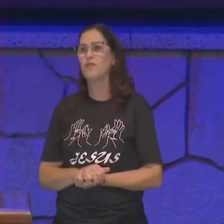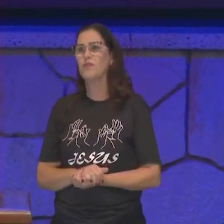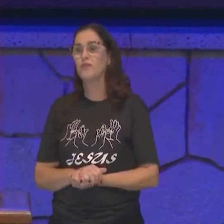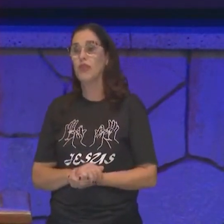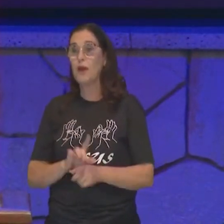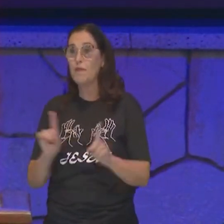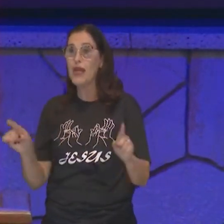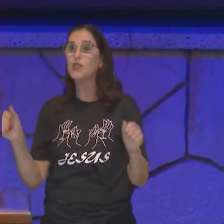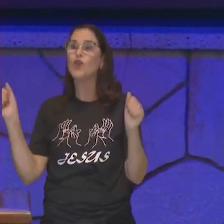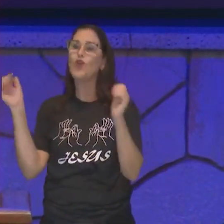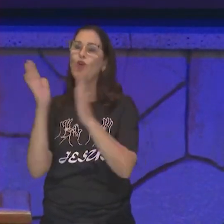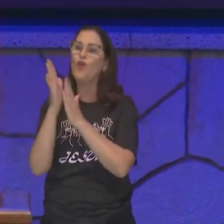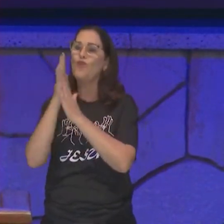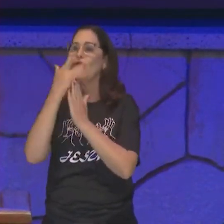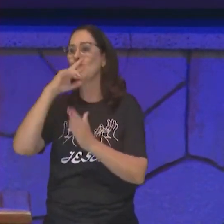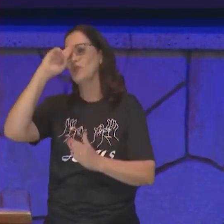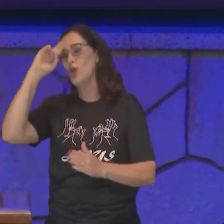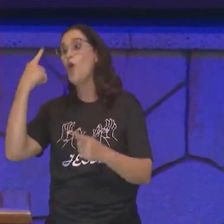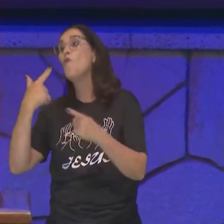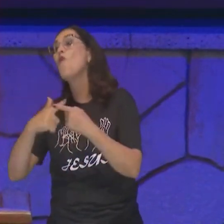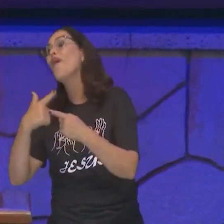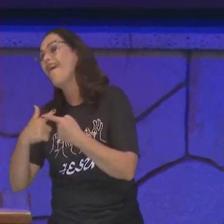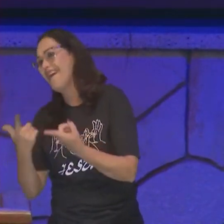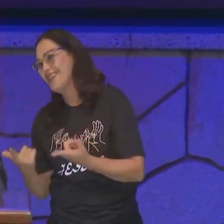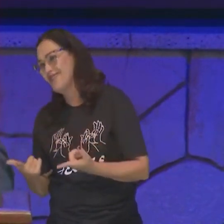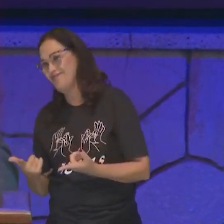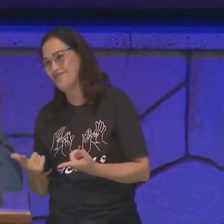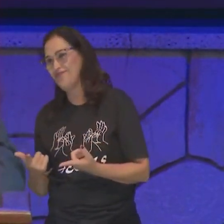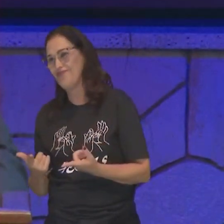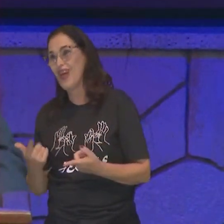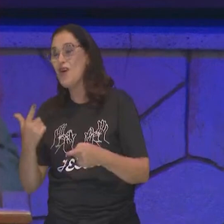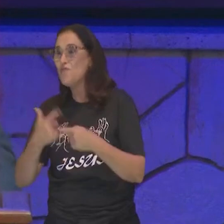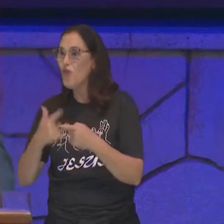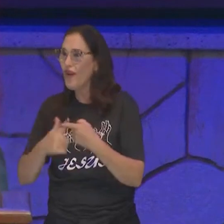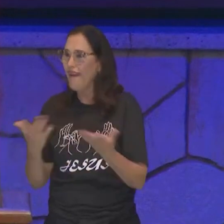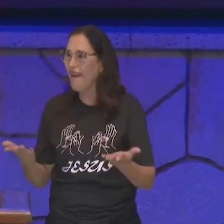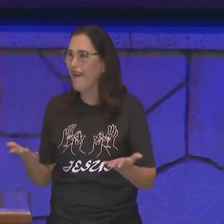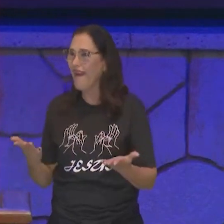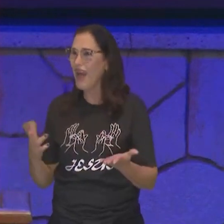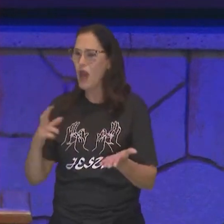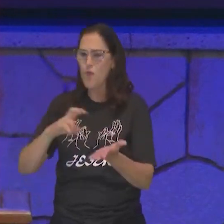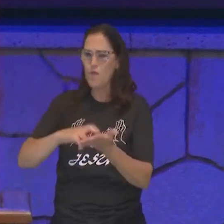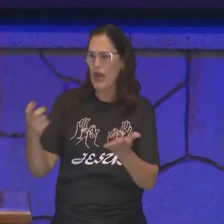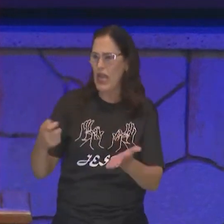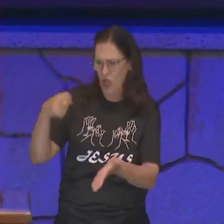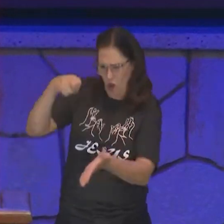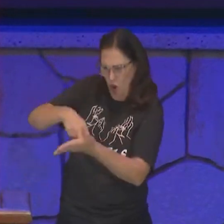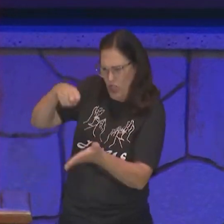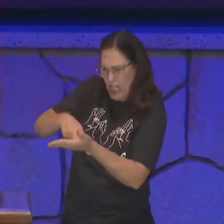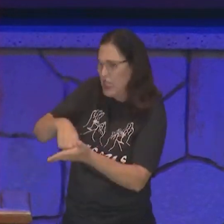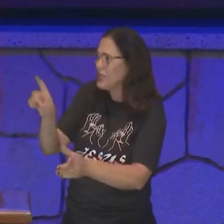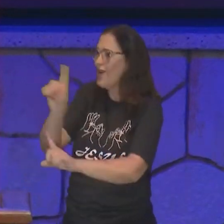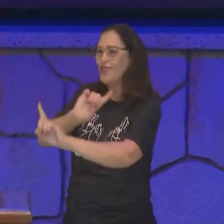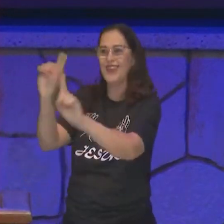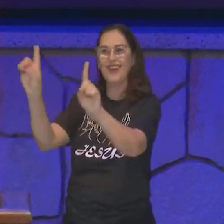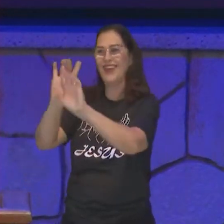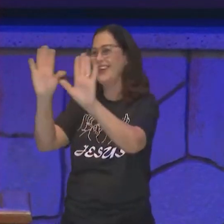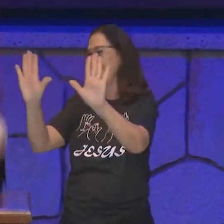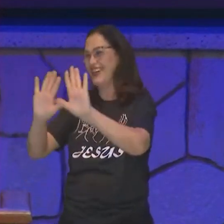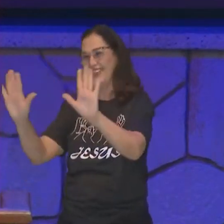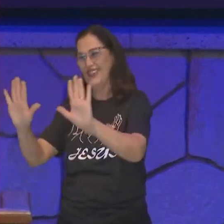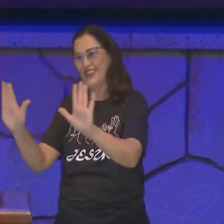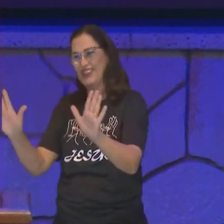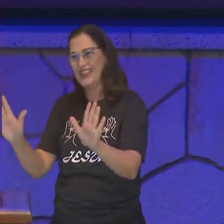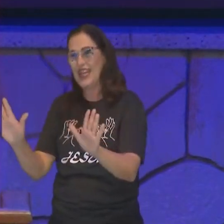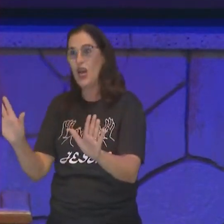Mas louvamos ao Senhor, sabe por quê? Porque esta não é uma manhã de condenação.